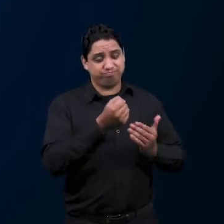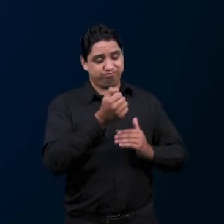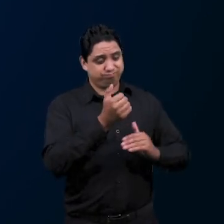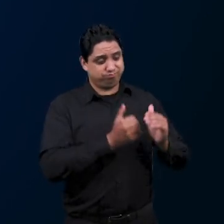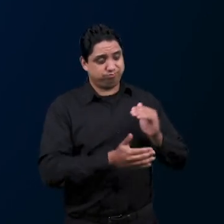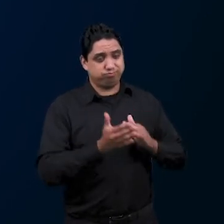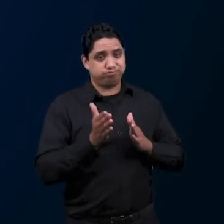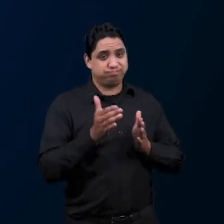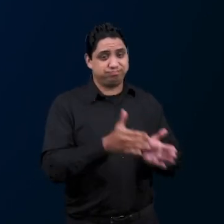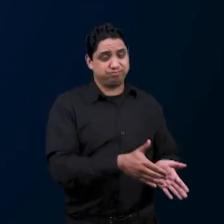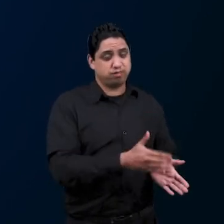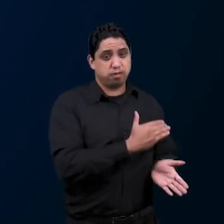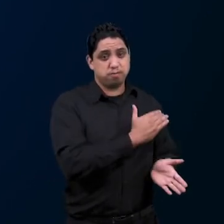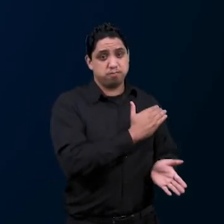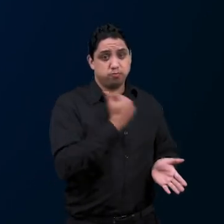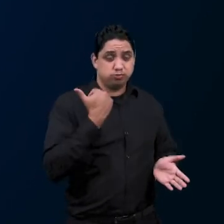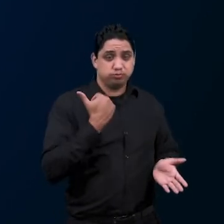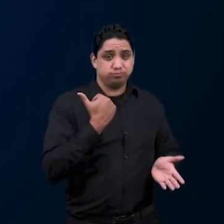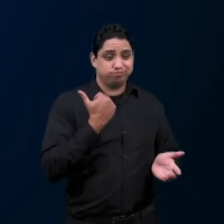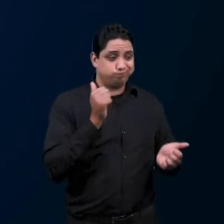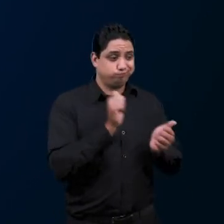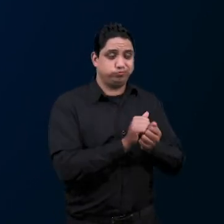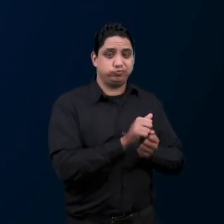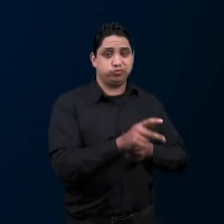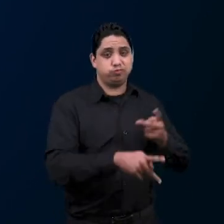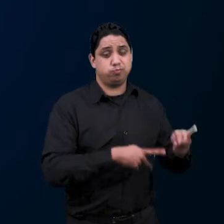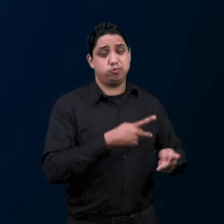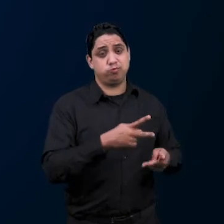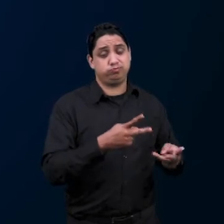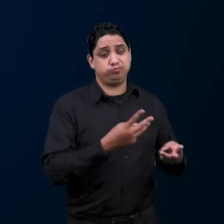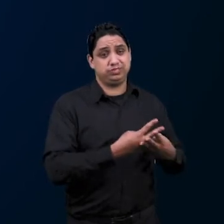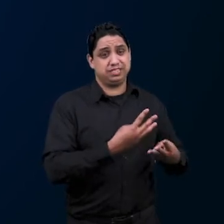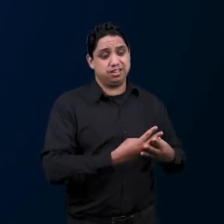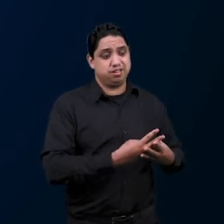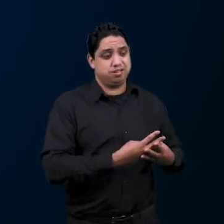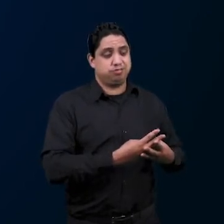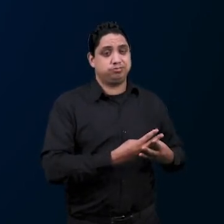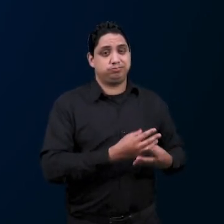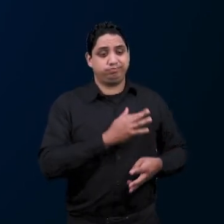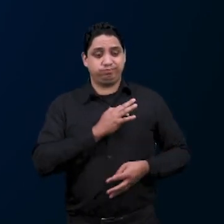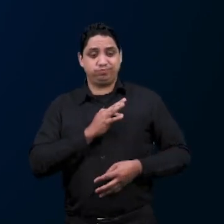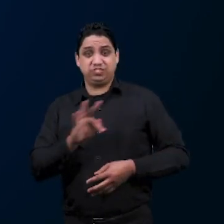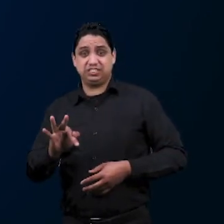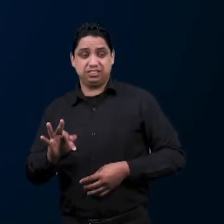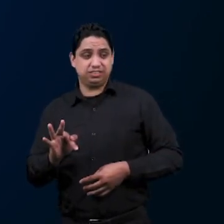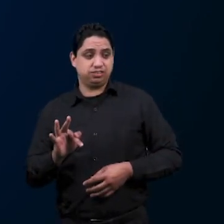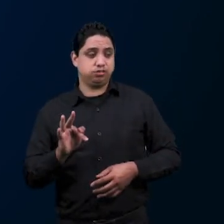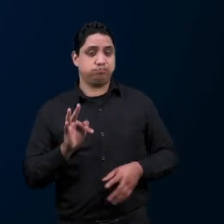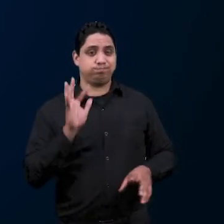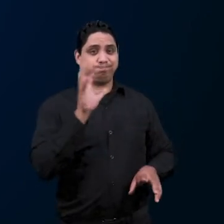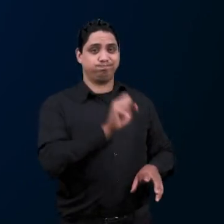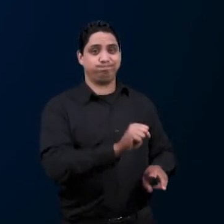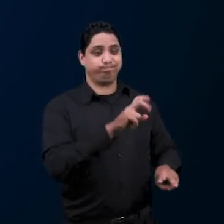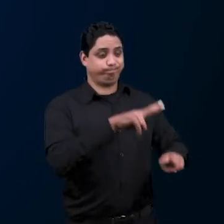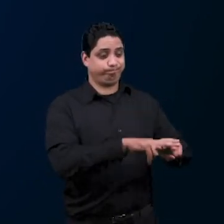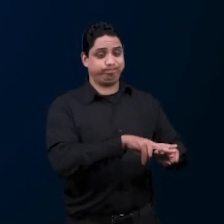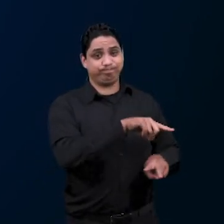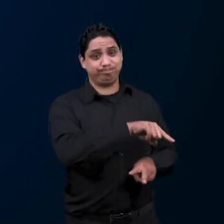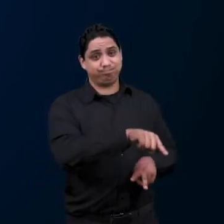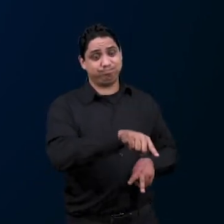cair juntamente com o povo de Israel, nas mãos dos filisteus. 1 Crônicas